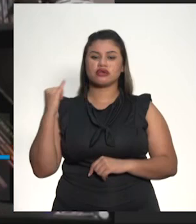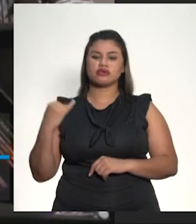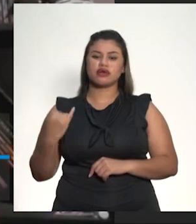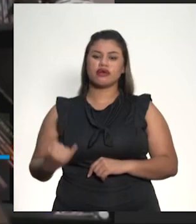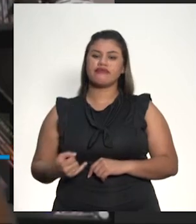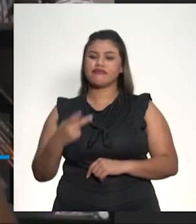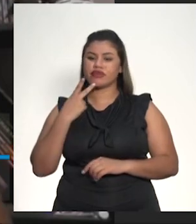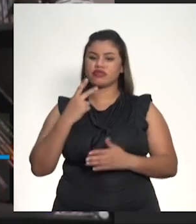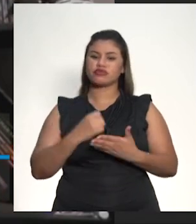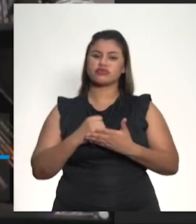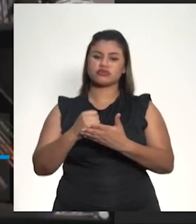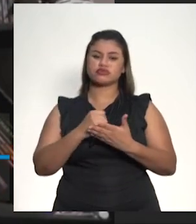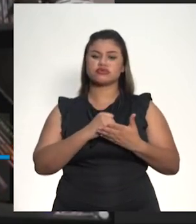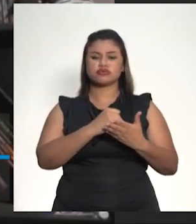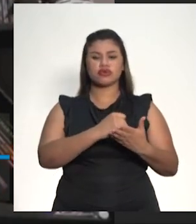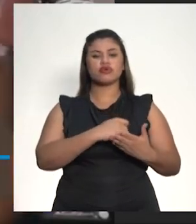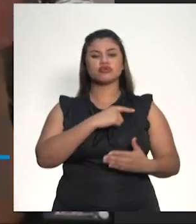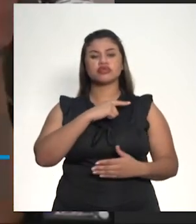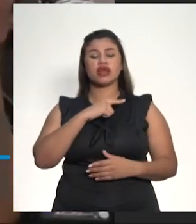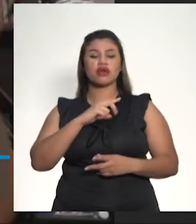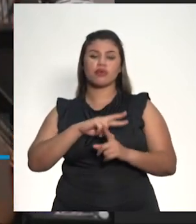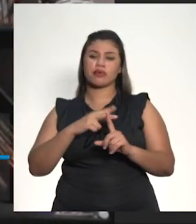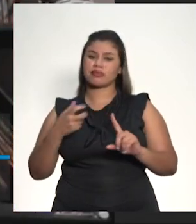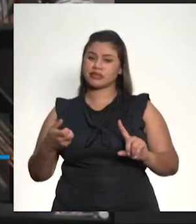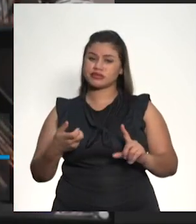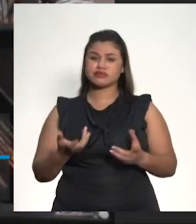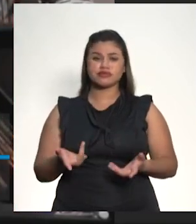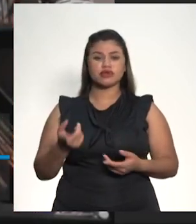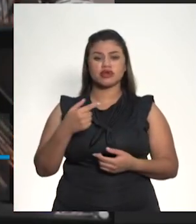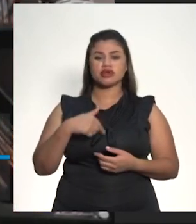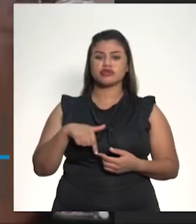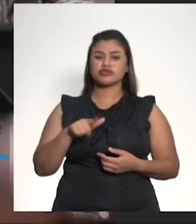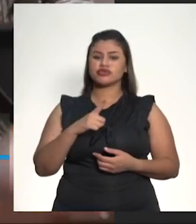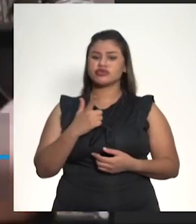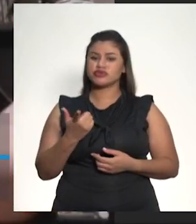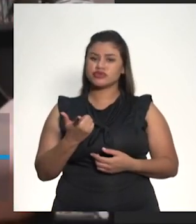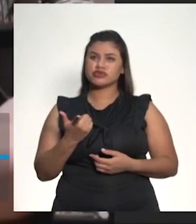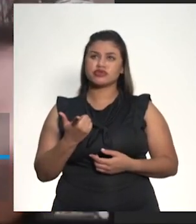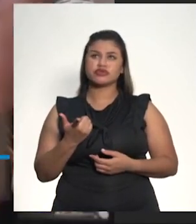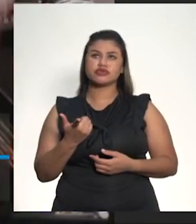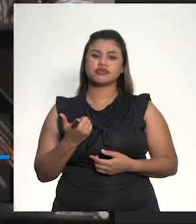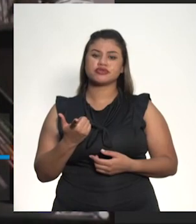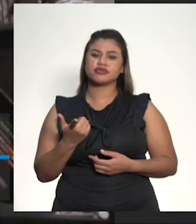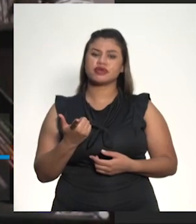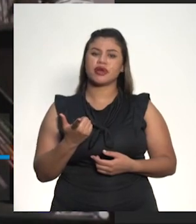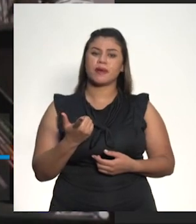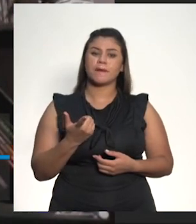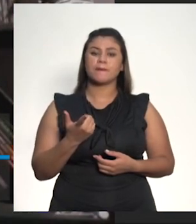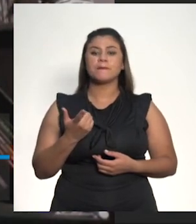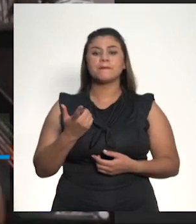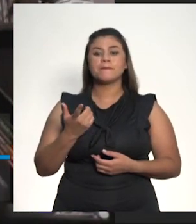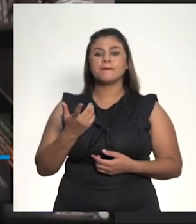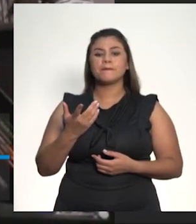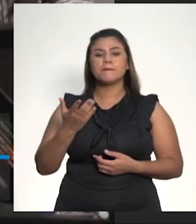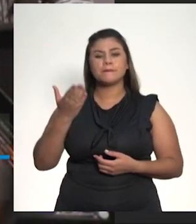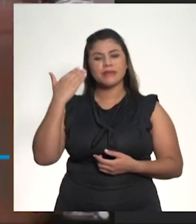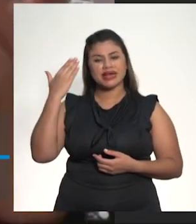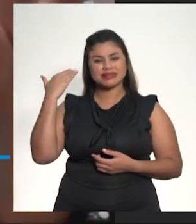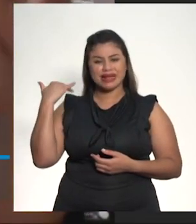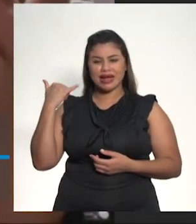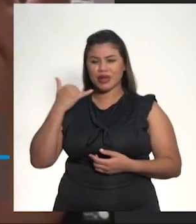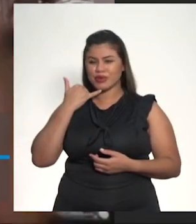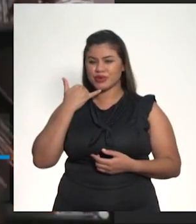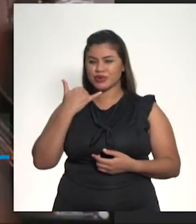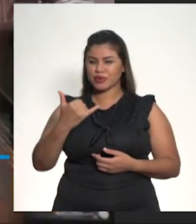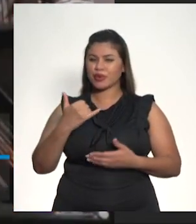Os entregadores hoje, existe a questão dos aplicativos. A gente antes tinha entregador, quem nunca, né, ligou numa pizzaria para pedir